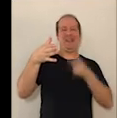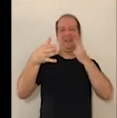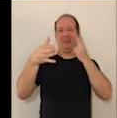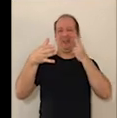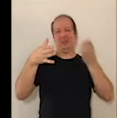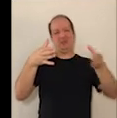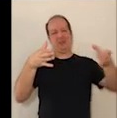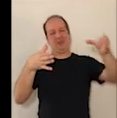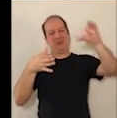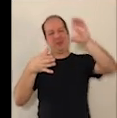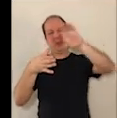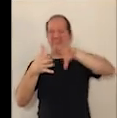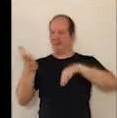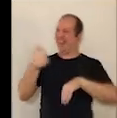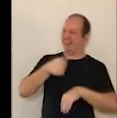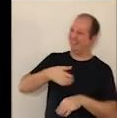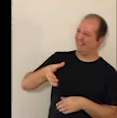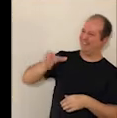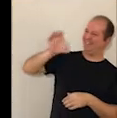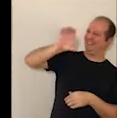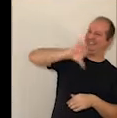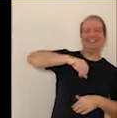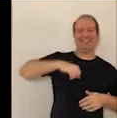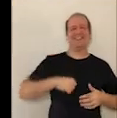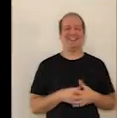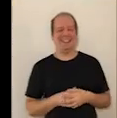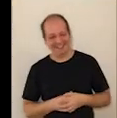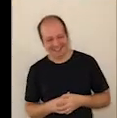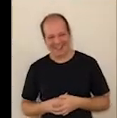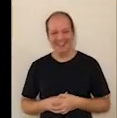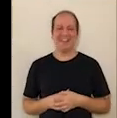de vinho pra mim. Vou pôr.